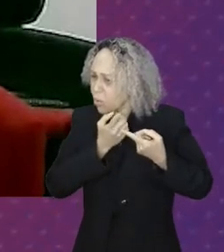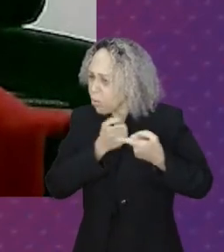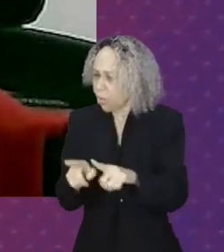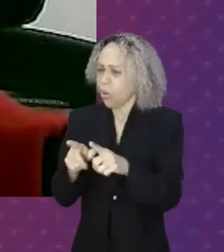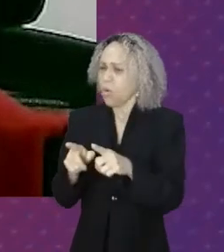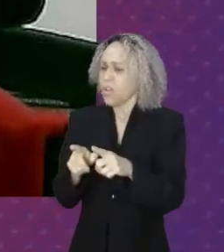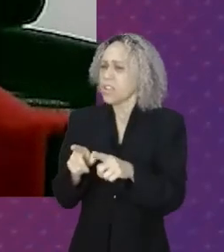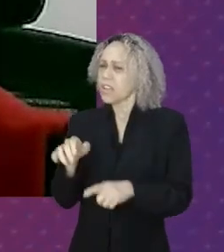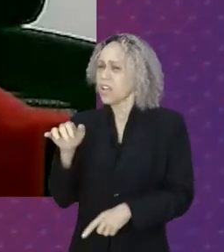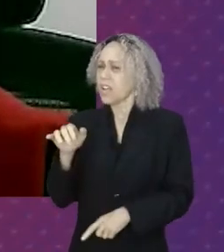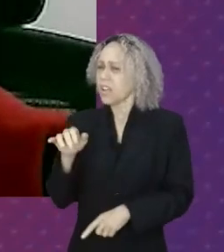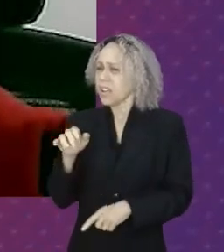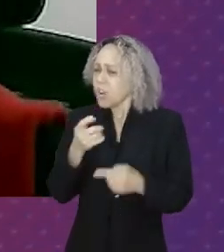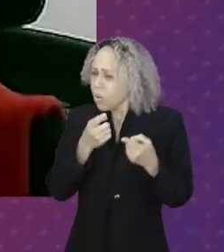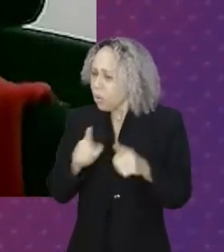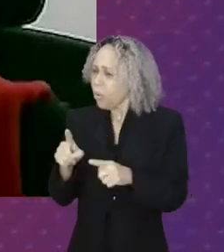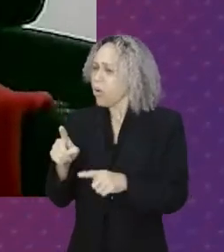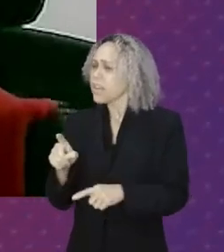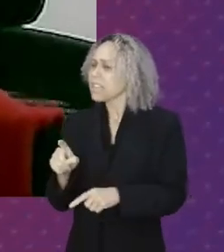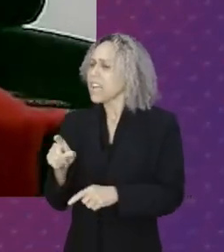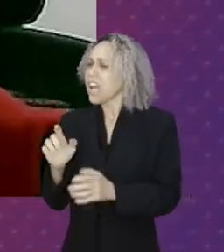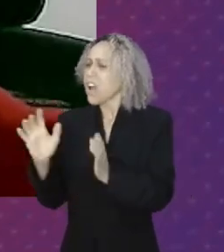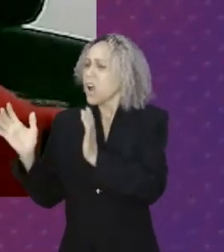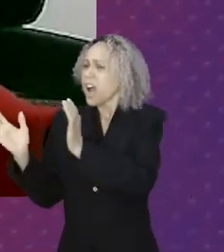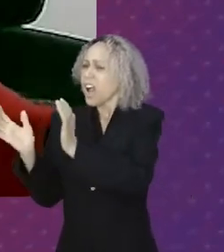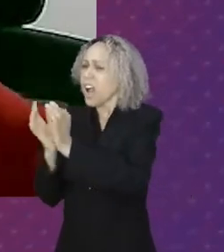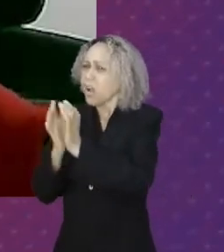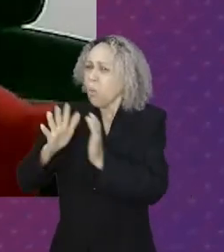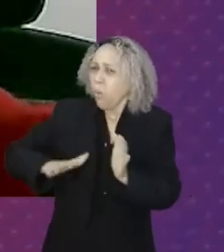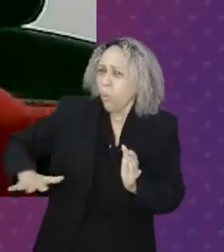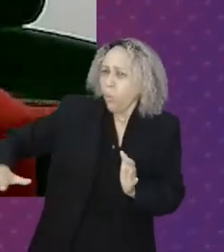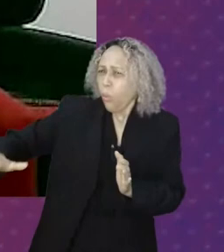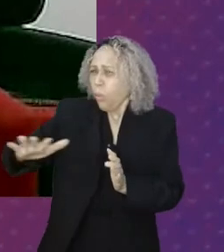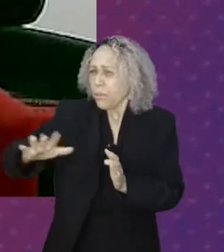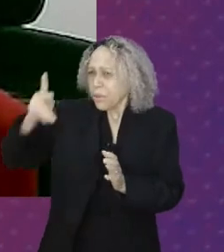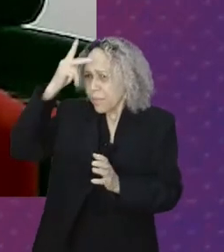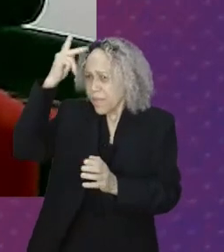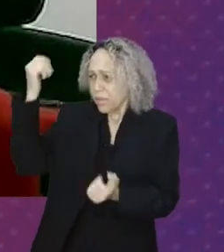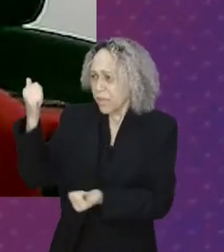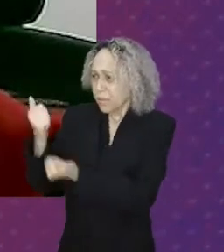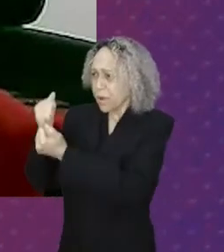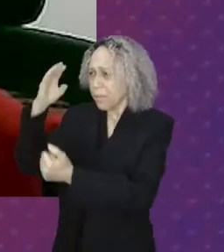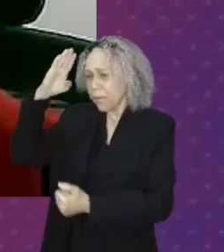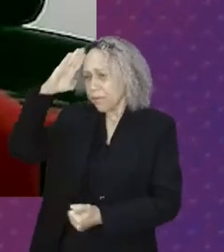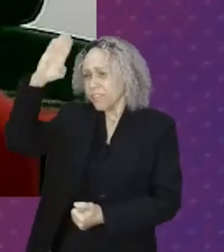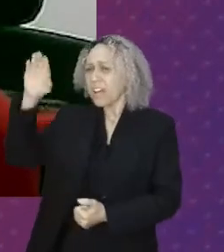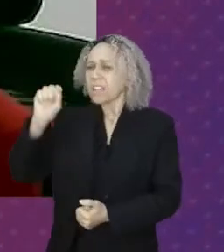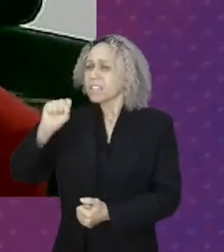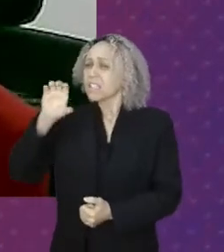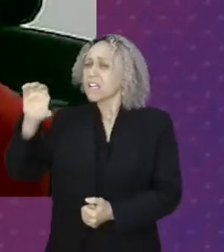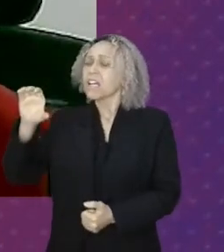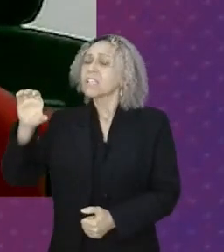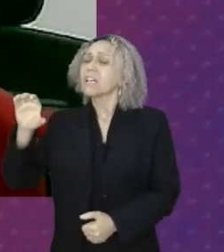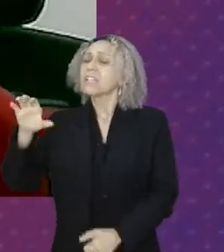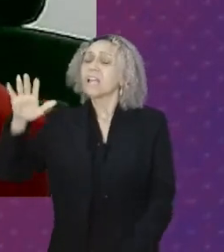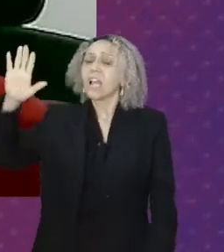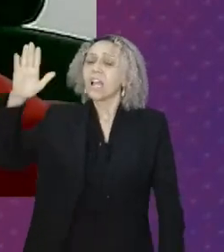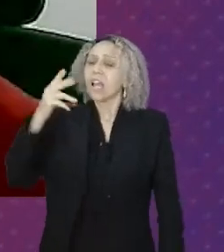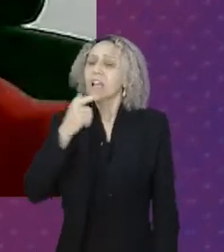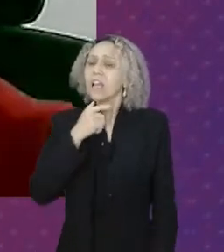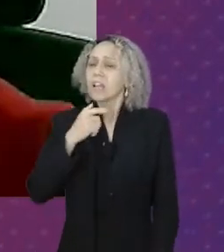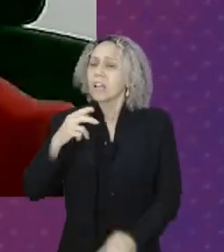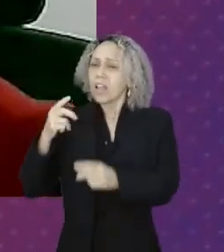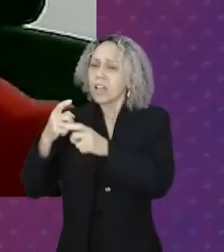com o braço direito estendido acima do ombro, numa alusão ao Sig Heil. A